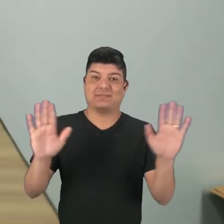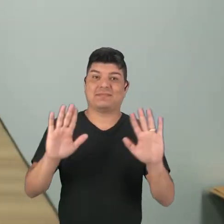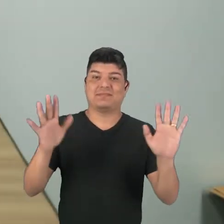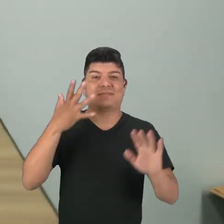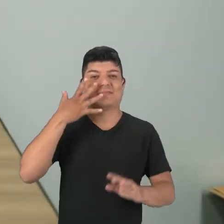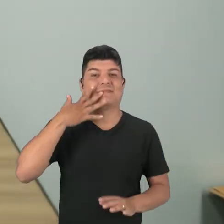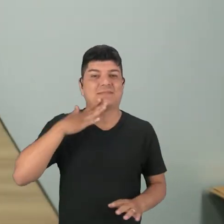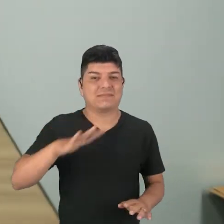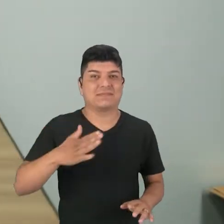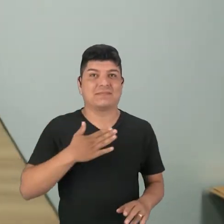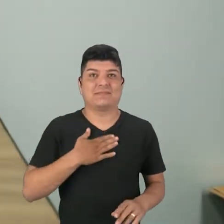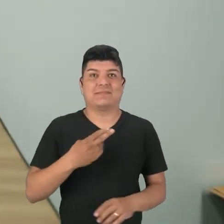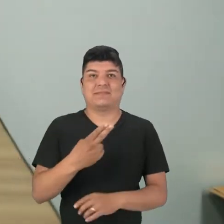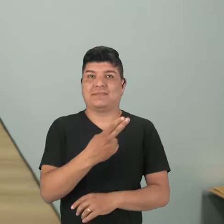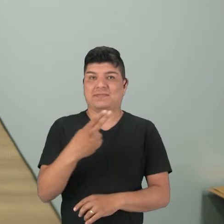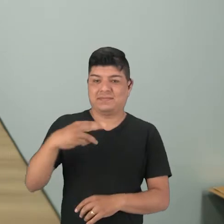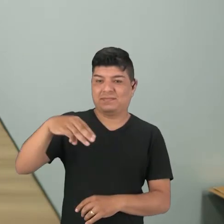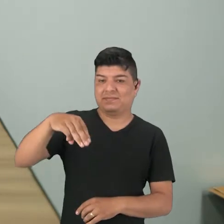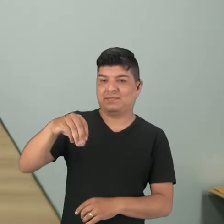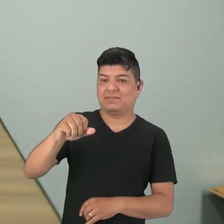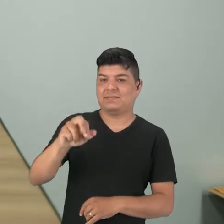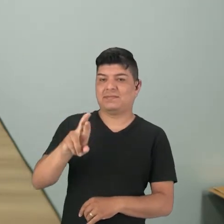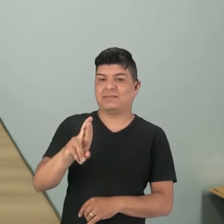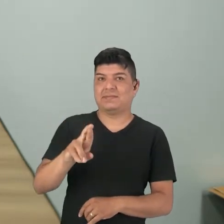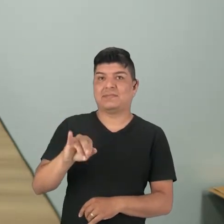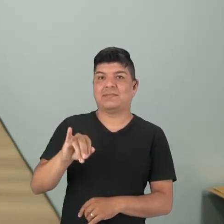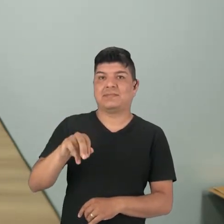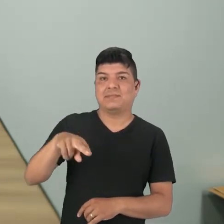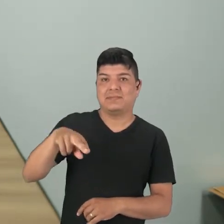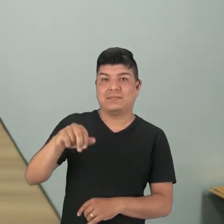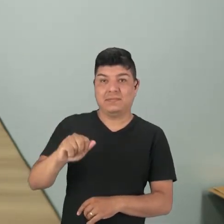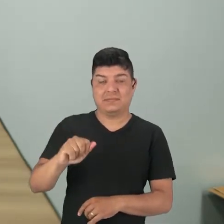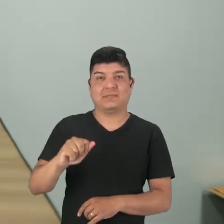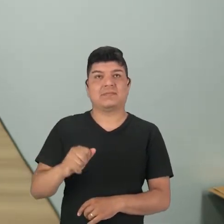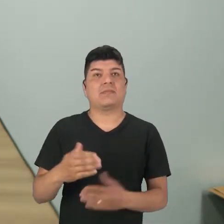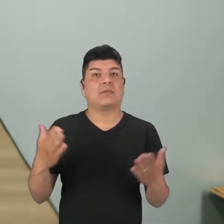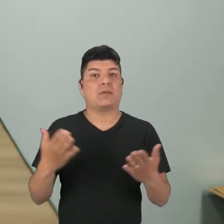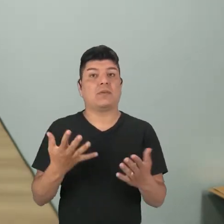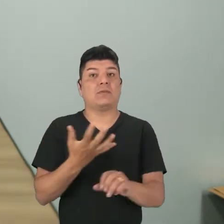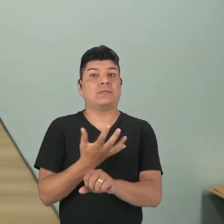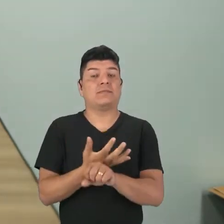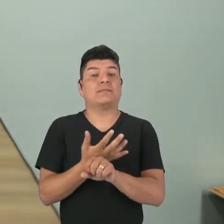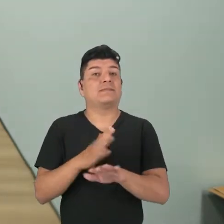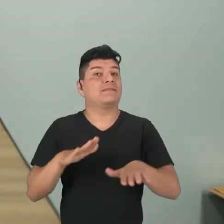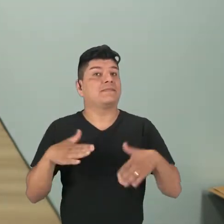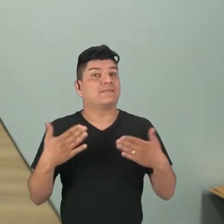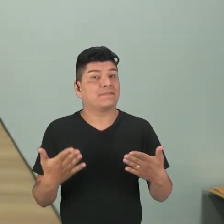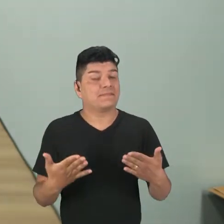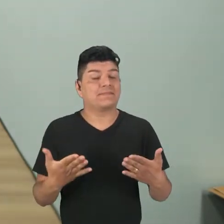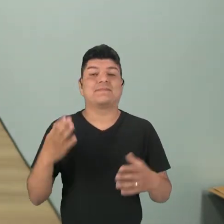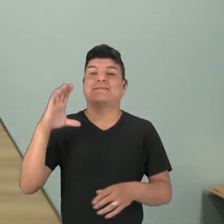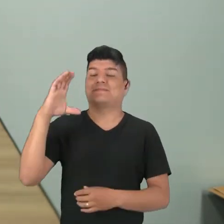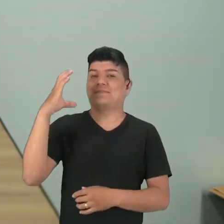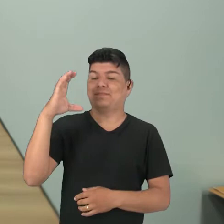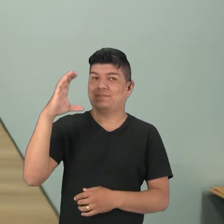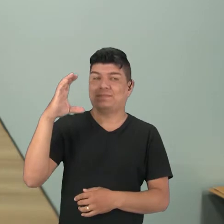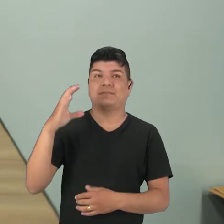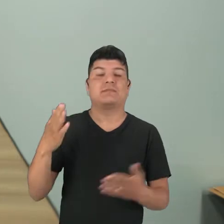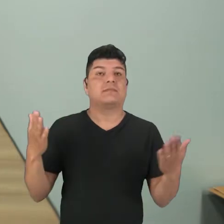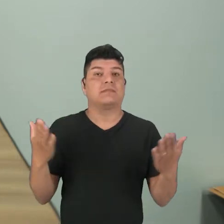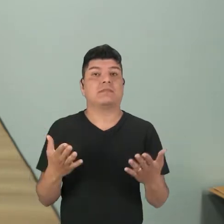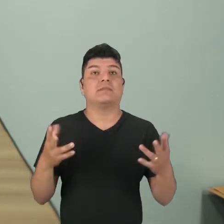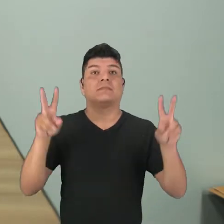Olá, crianças! Eu sou a professora Marina. Estamos aqui para uma aula de ciências e hoje nós vamos falar